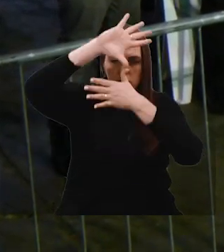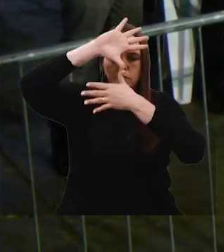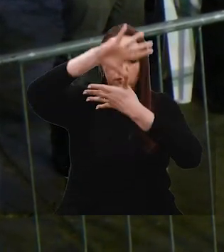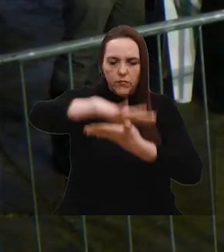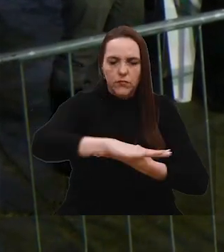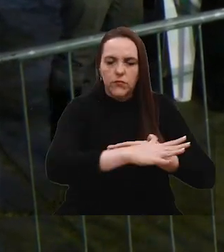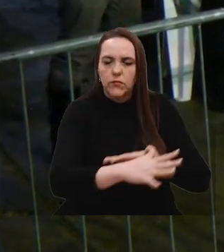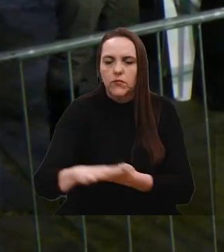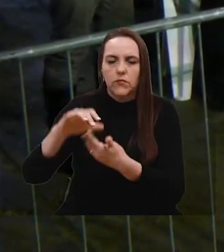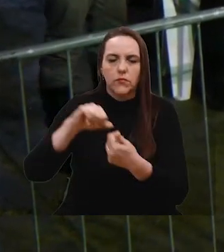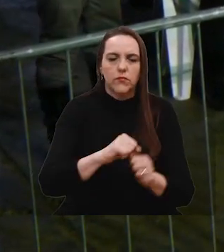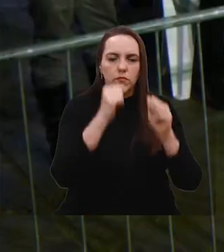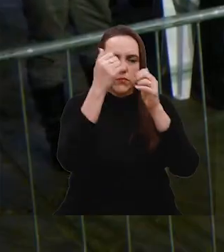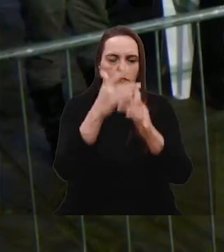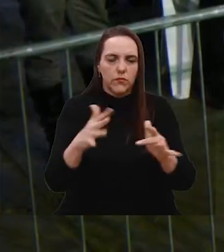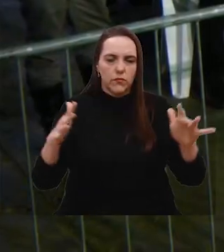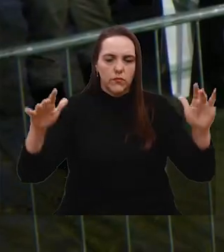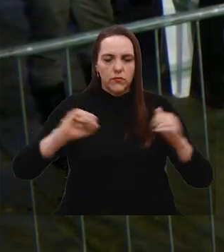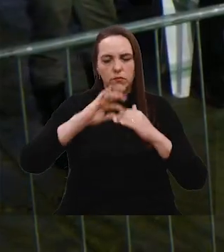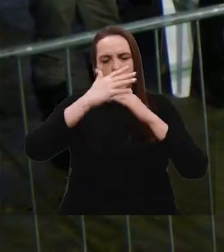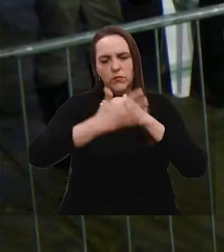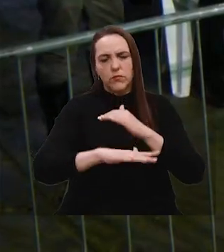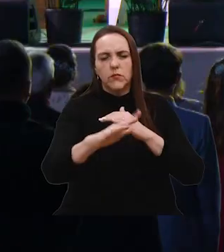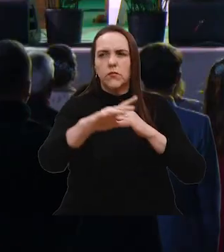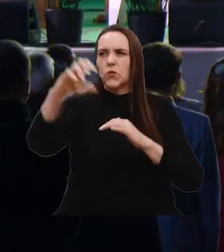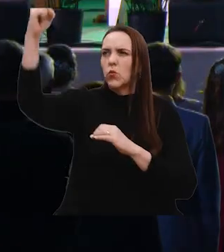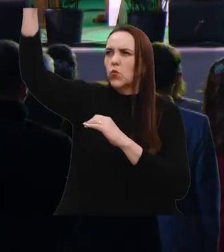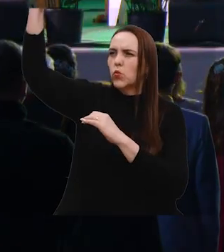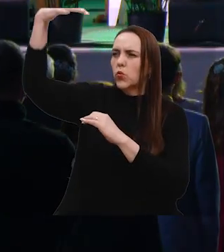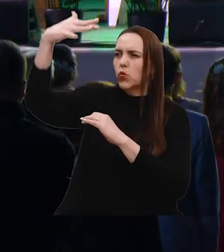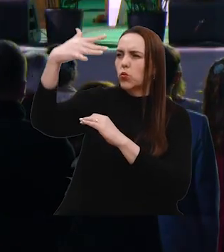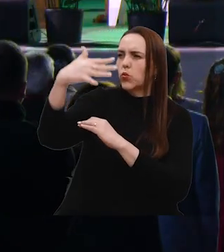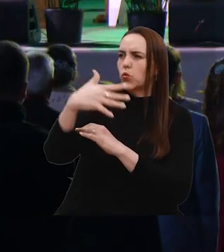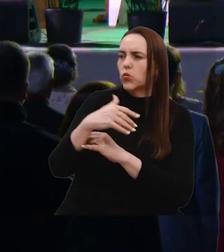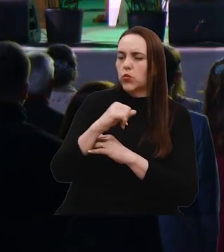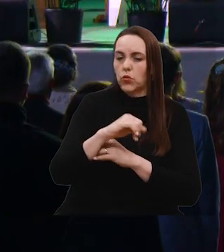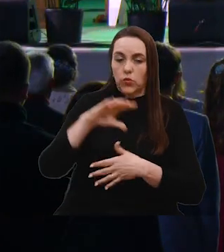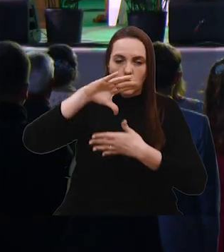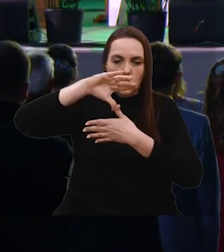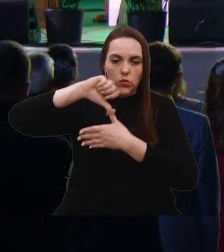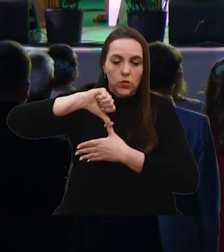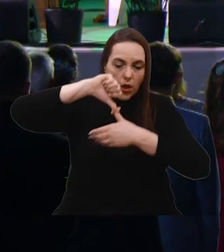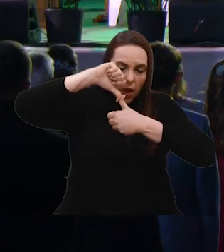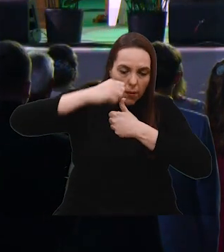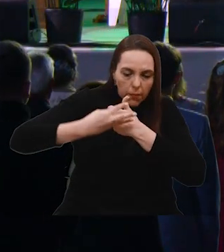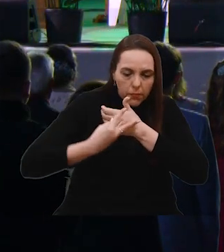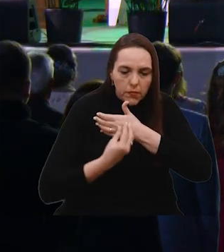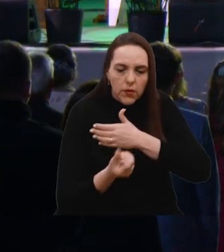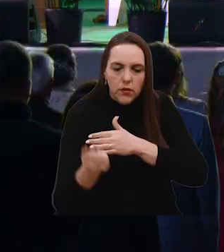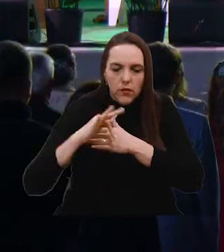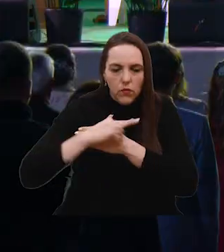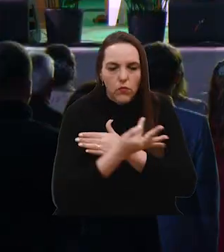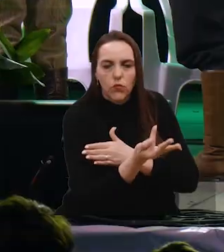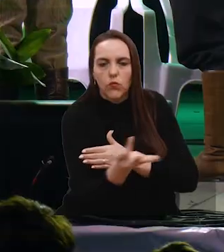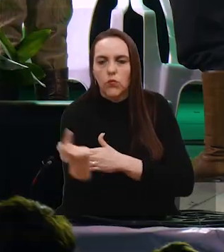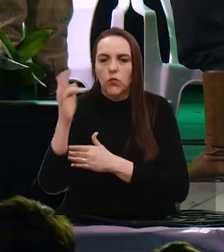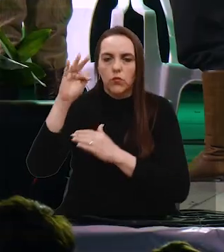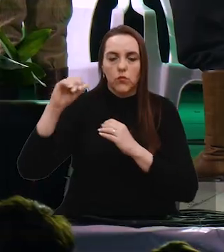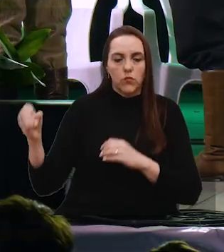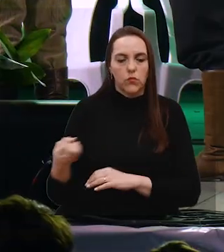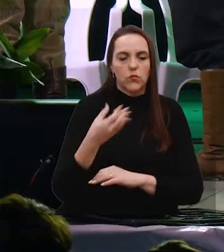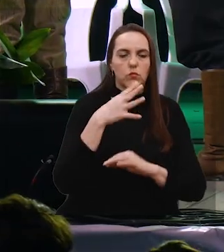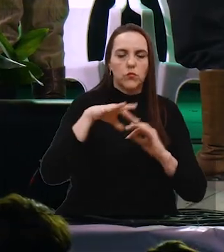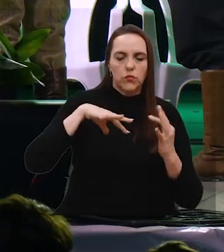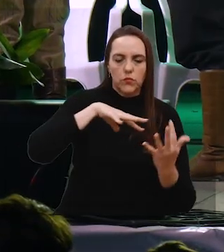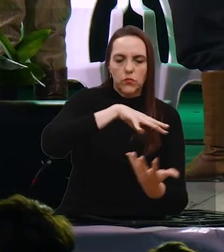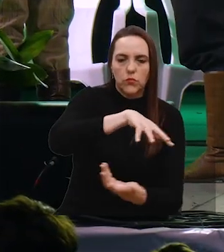Deitado eternamente em berço esplêndido, ao som do mar e à luz do céu profundo,